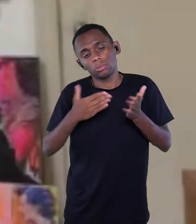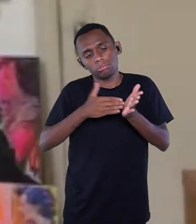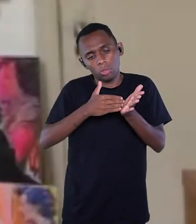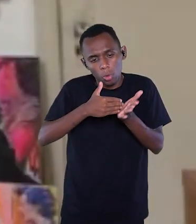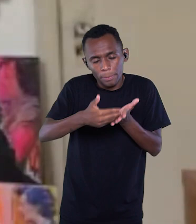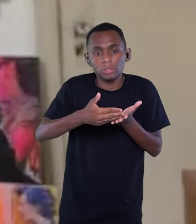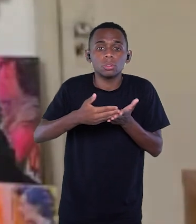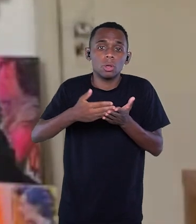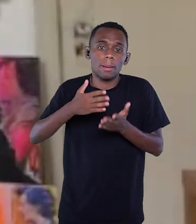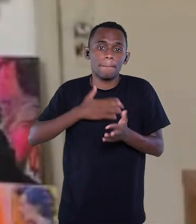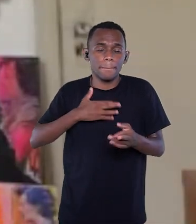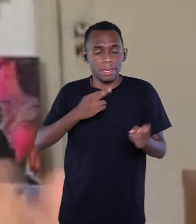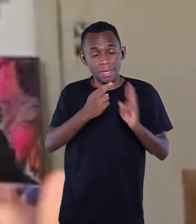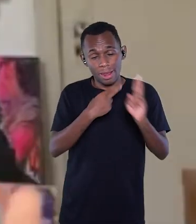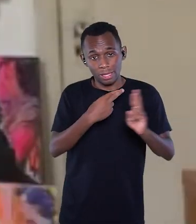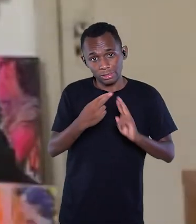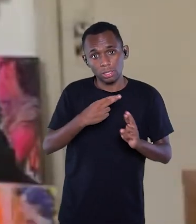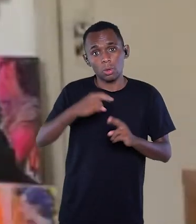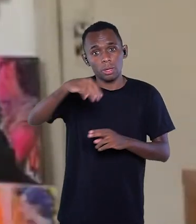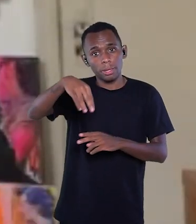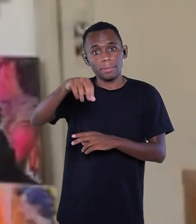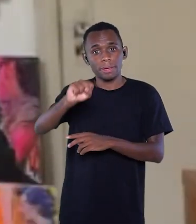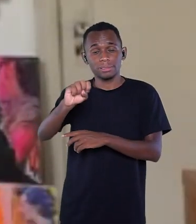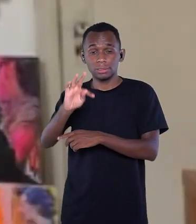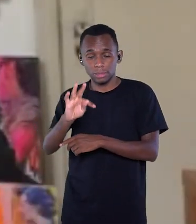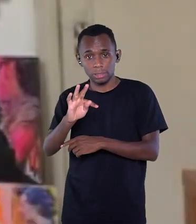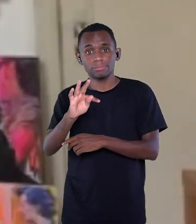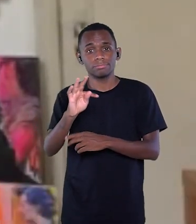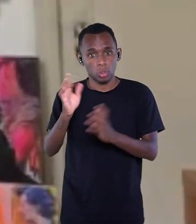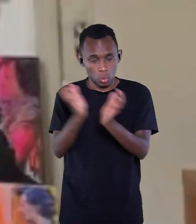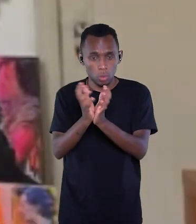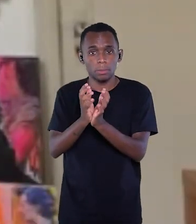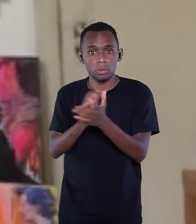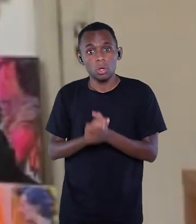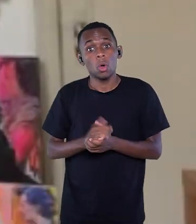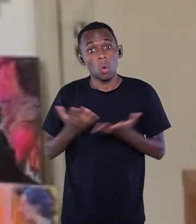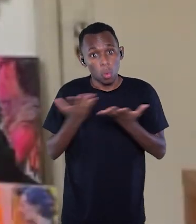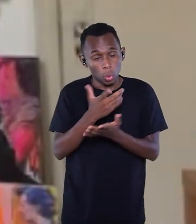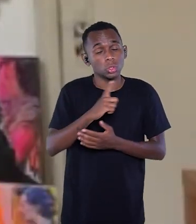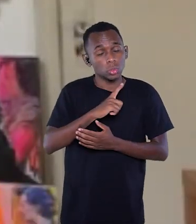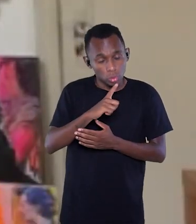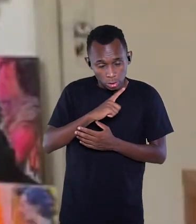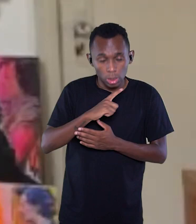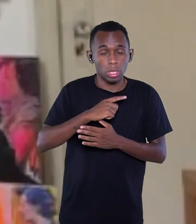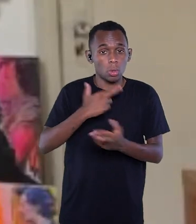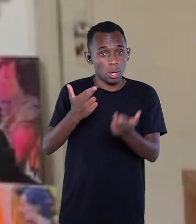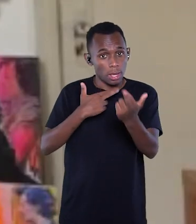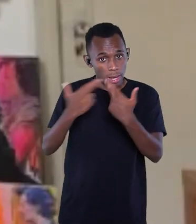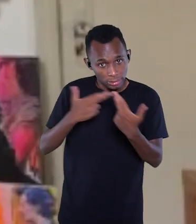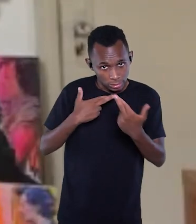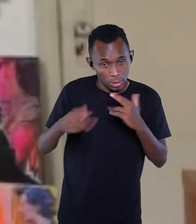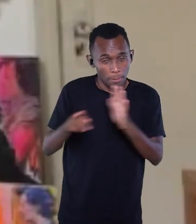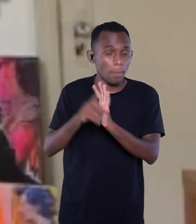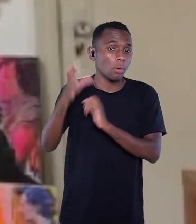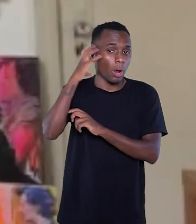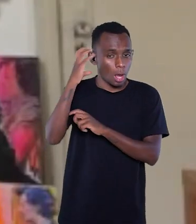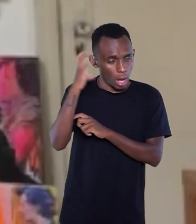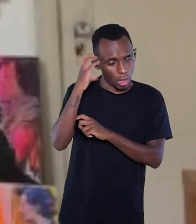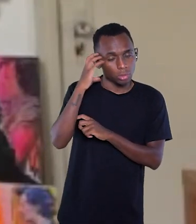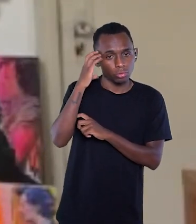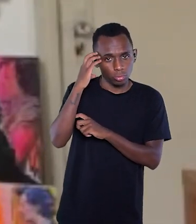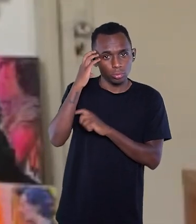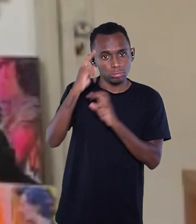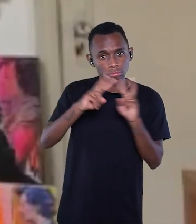como começou a minha relação com o MST. Hoje eu faço parte do grupo que produz um programa de rádio que chama Vozes da